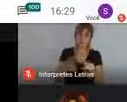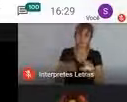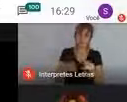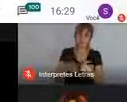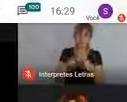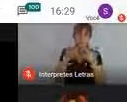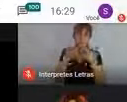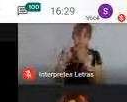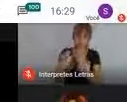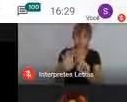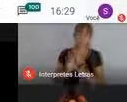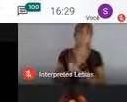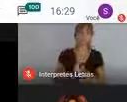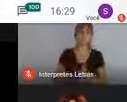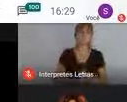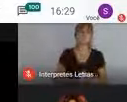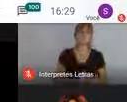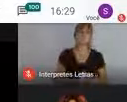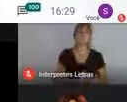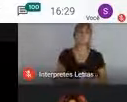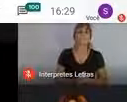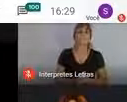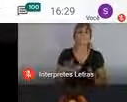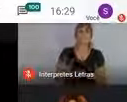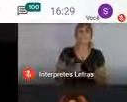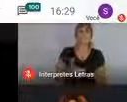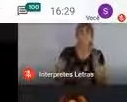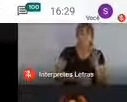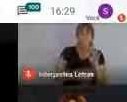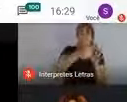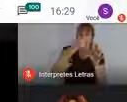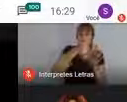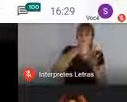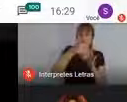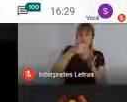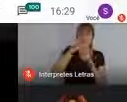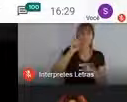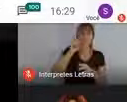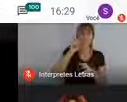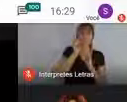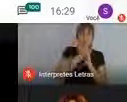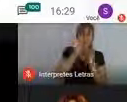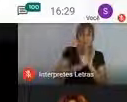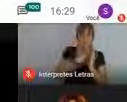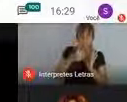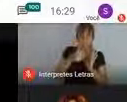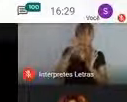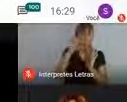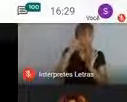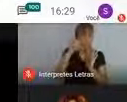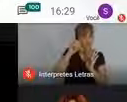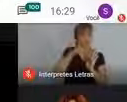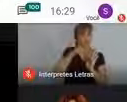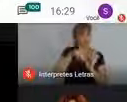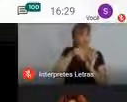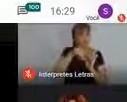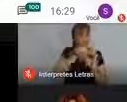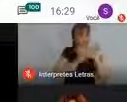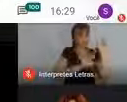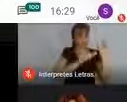dialetologia tradicional, portanto, os primeiros dialetólogos, lá no século XIX, estavam interessados na